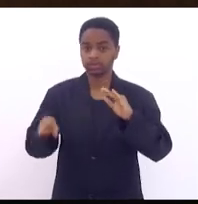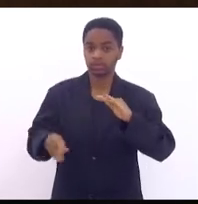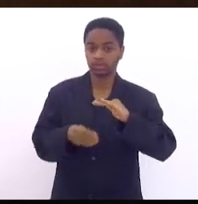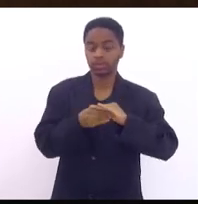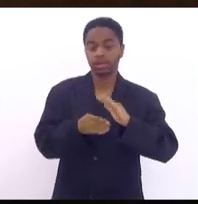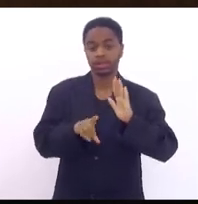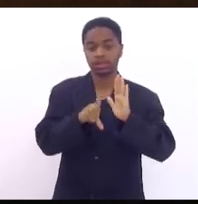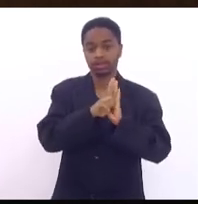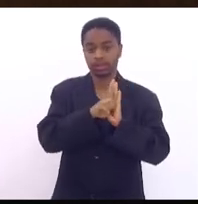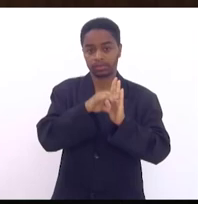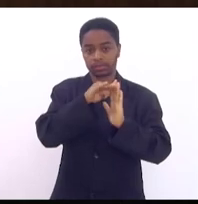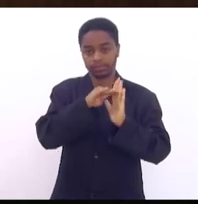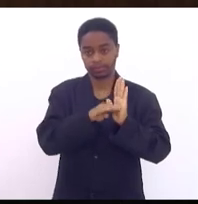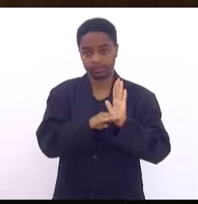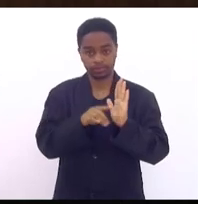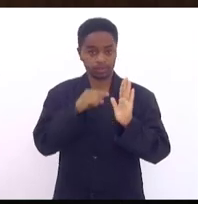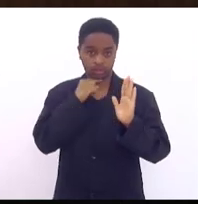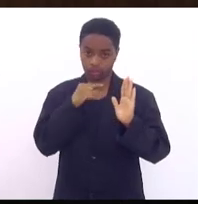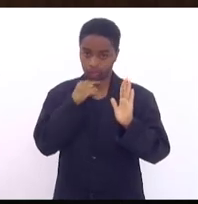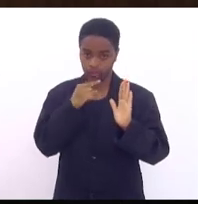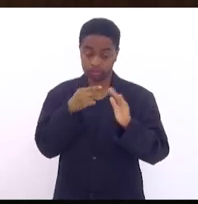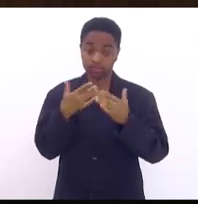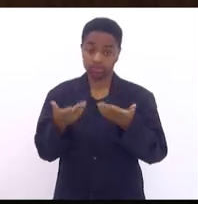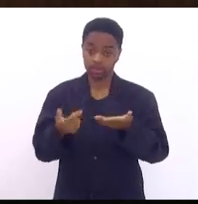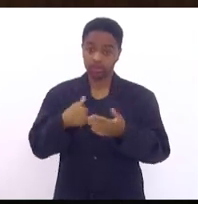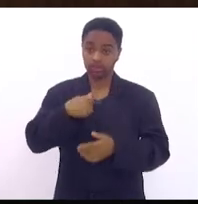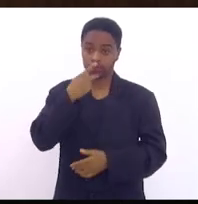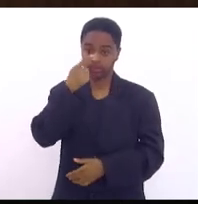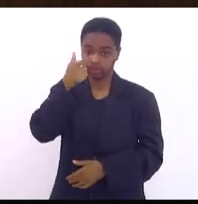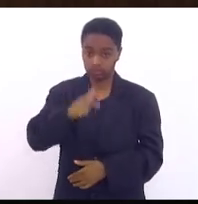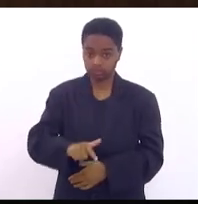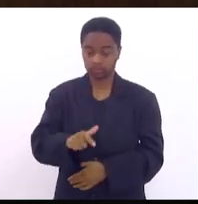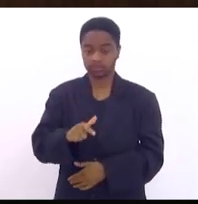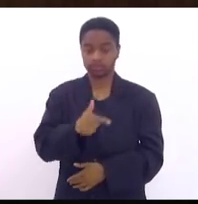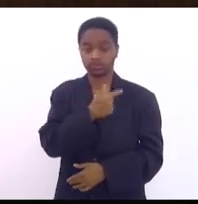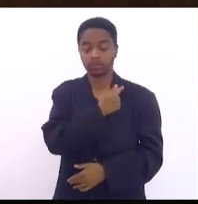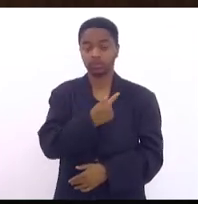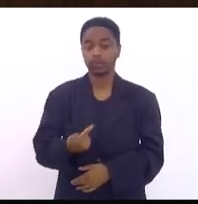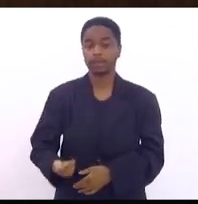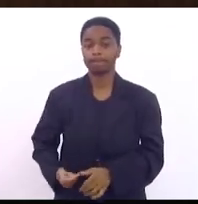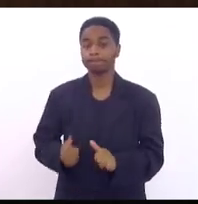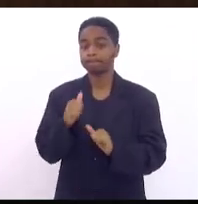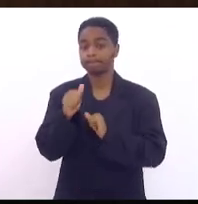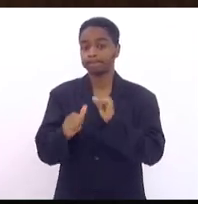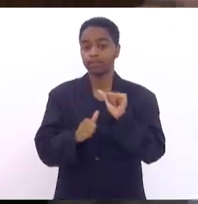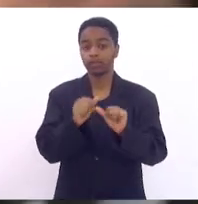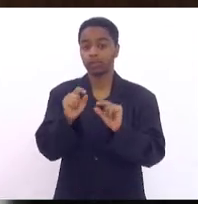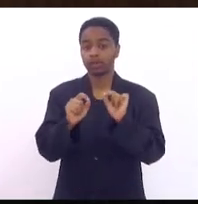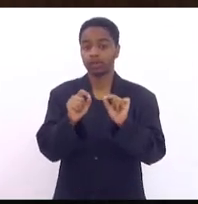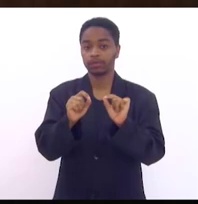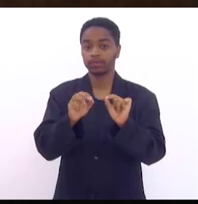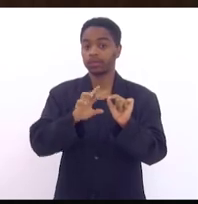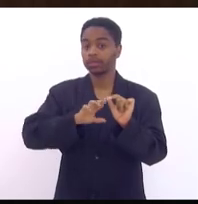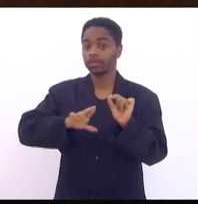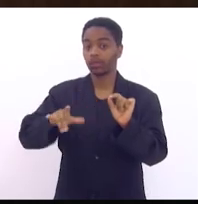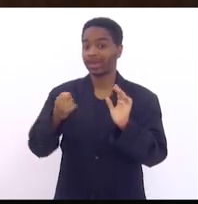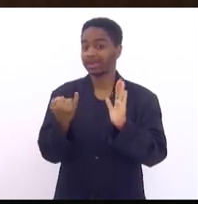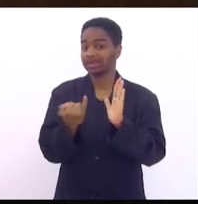Não consegui. Volto a dizer, o que o governador mudou não foi o